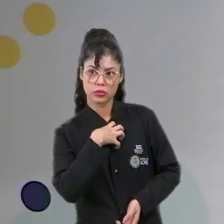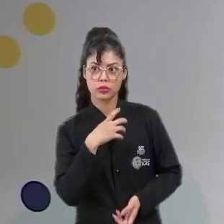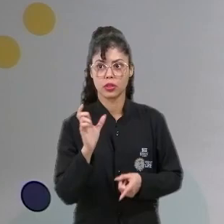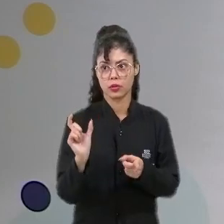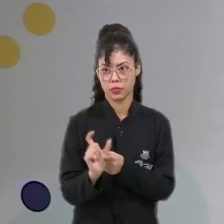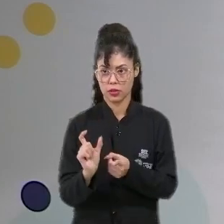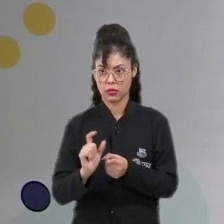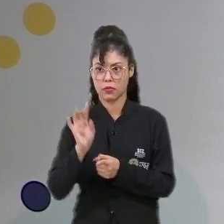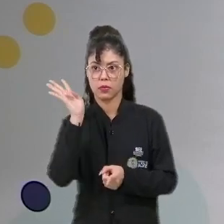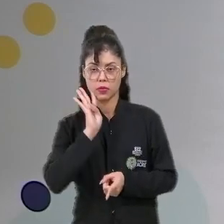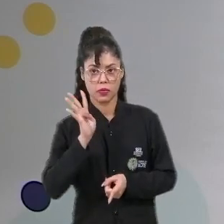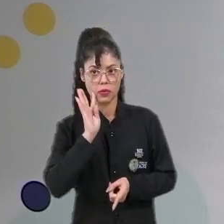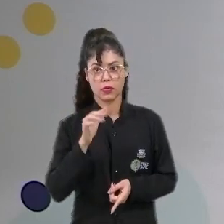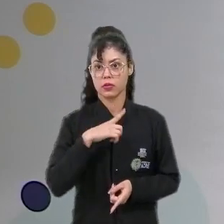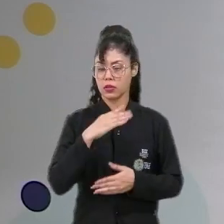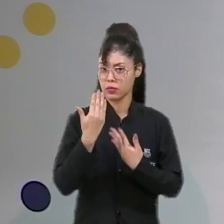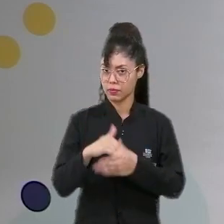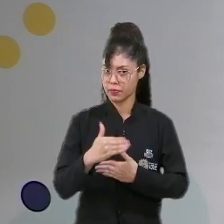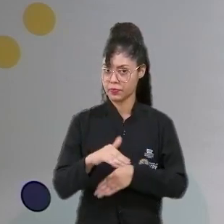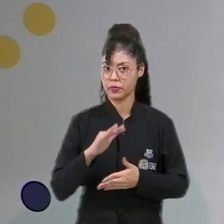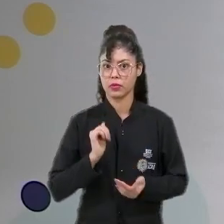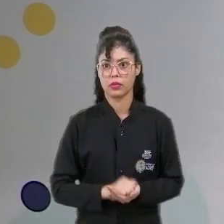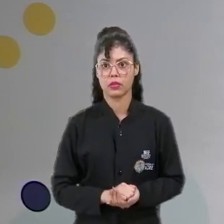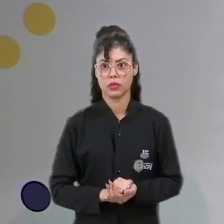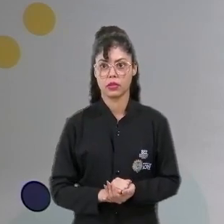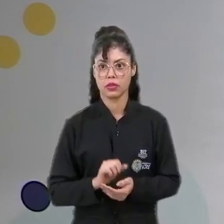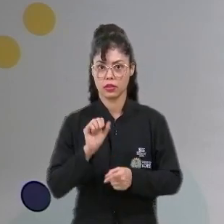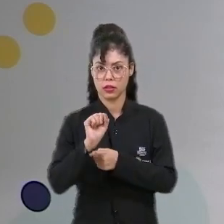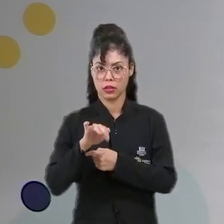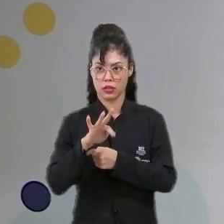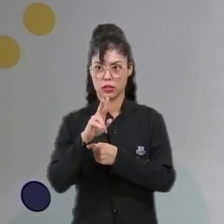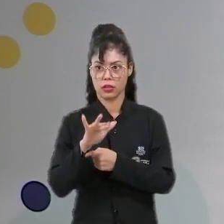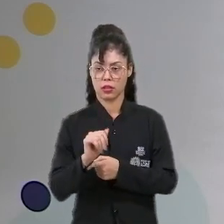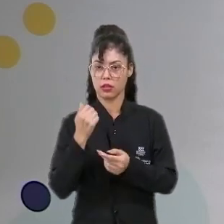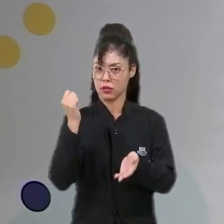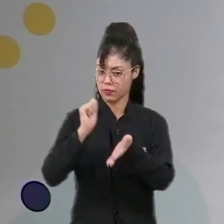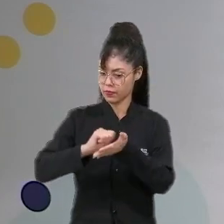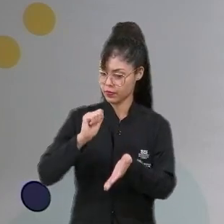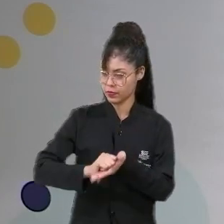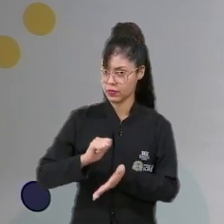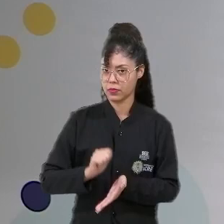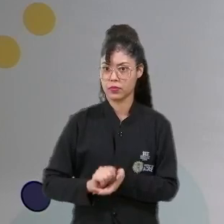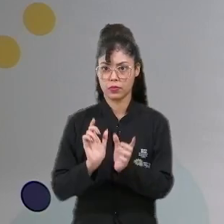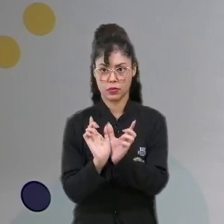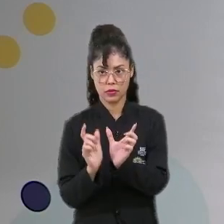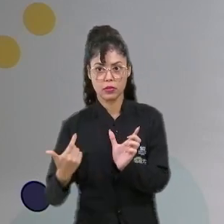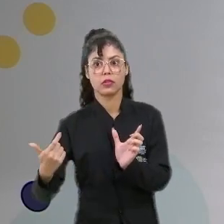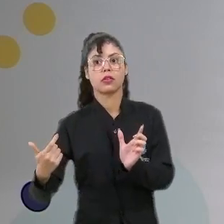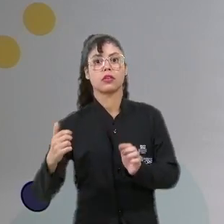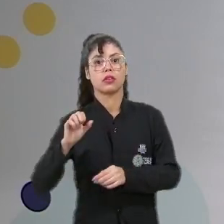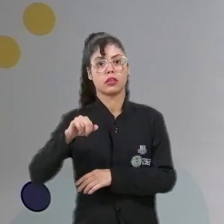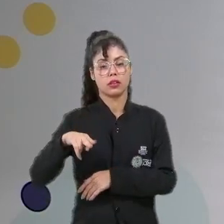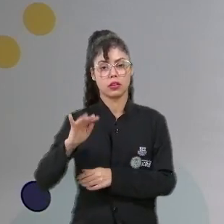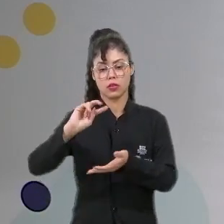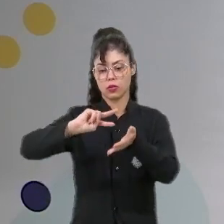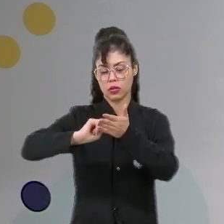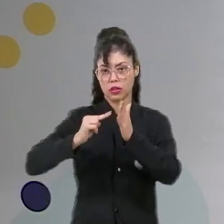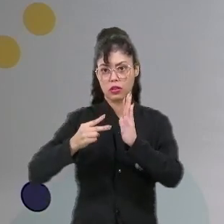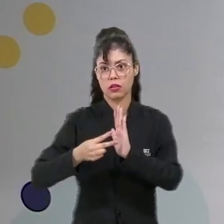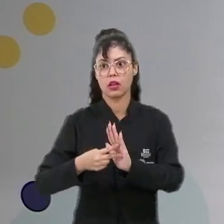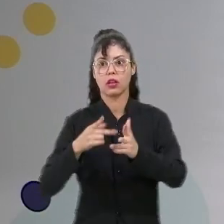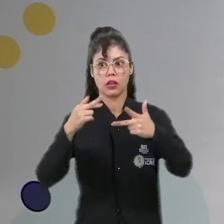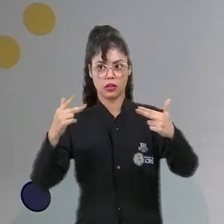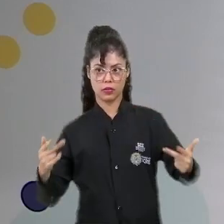palavrinha interessante que cai lá na nossa prova, semântica, anota aí, semântica é o significado